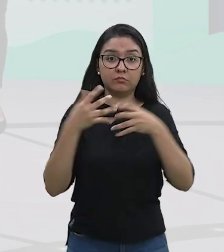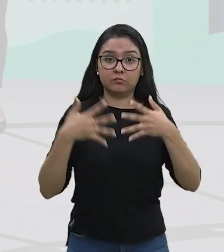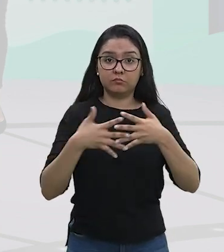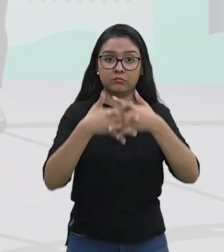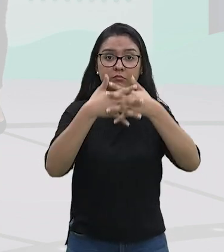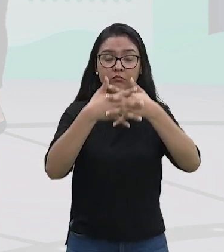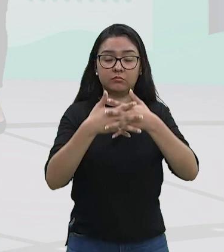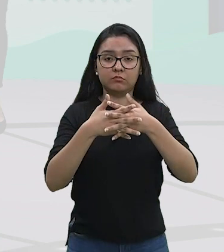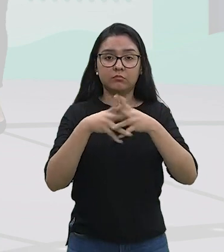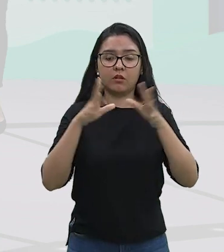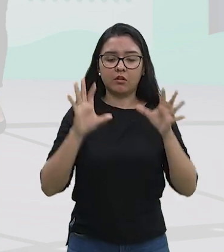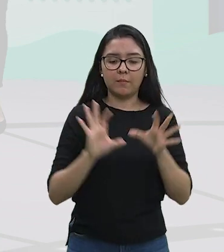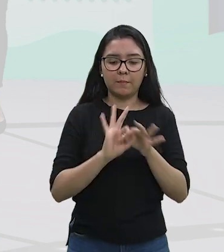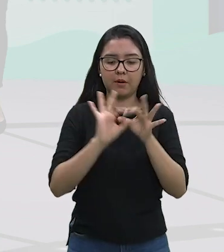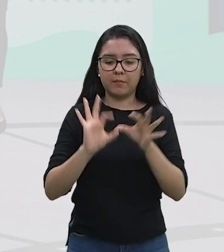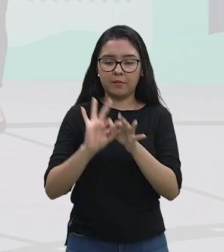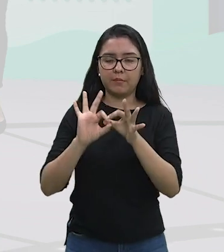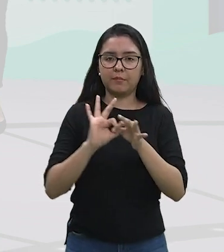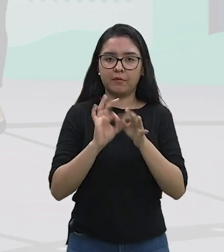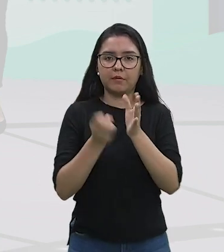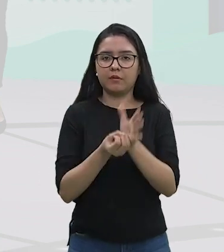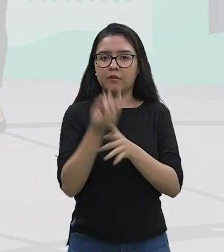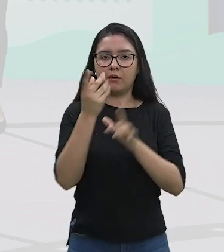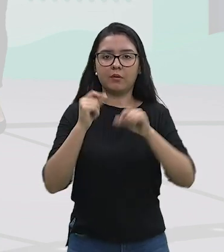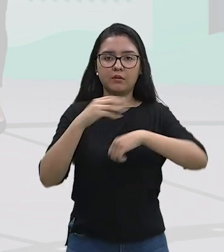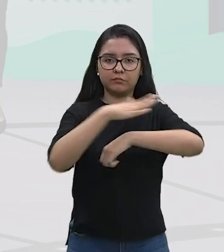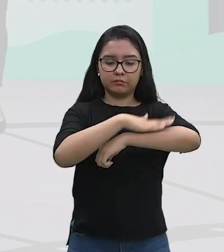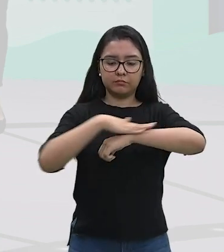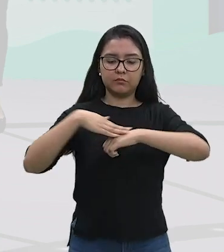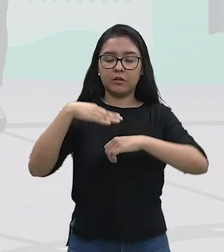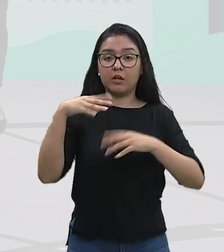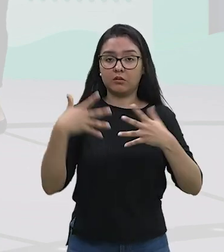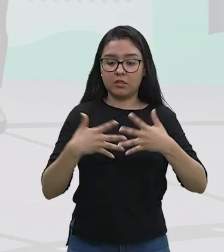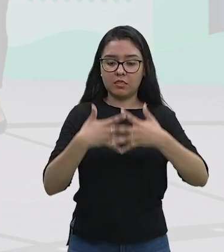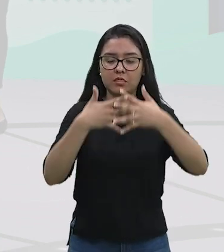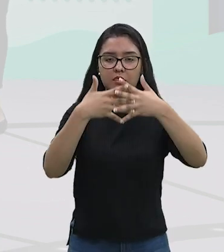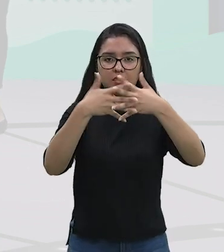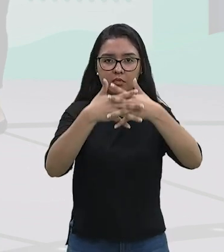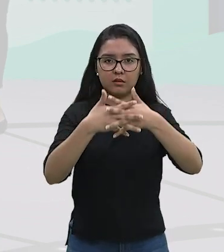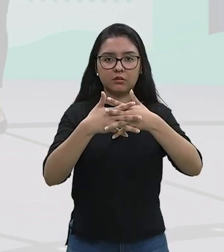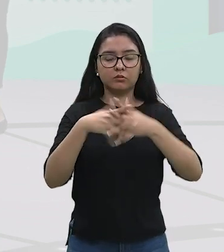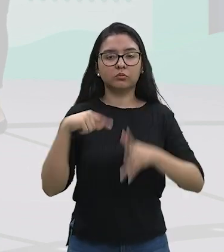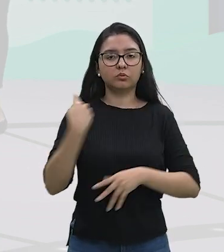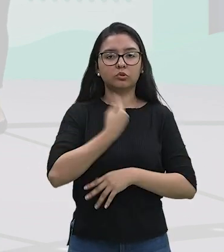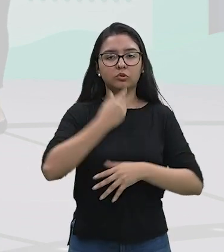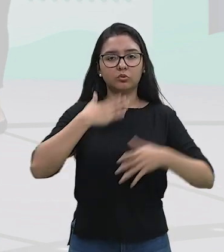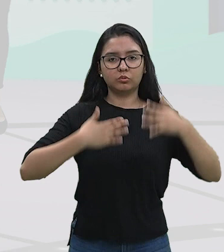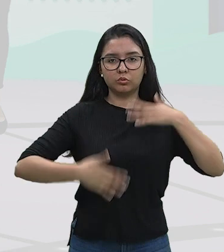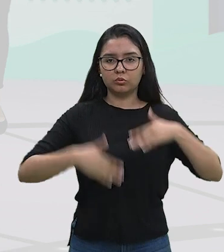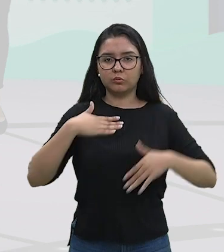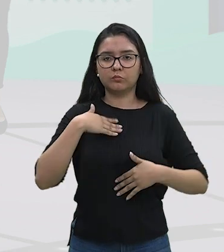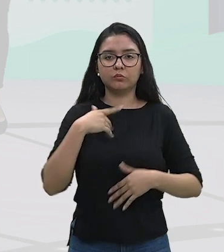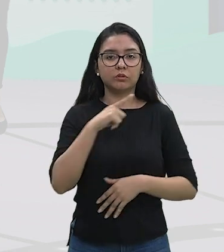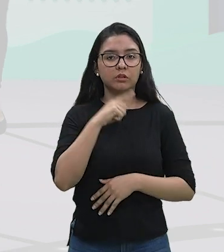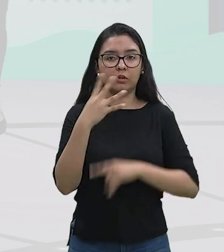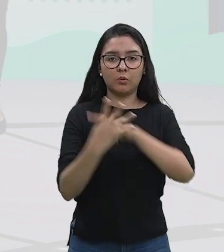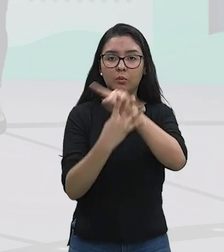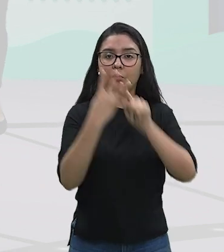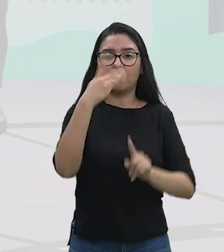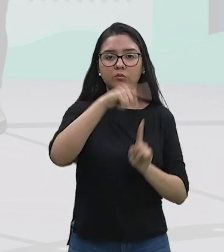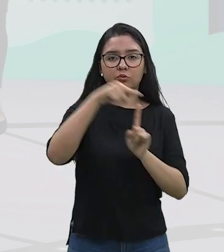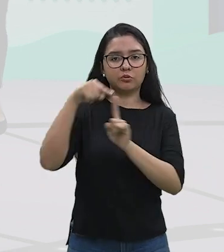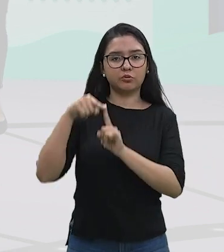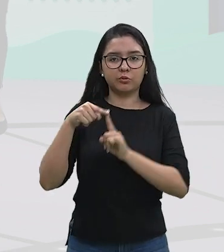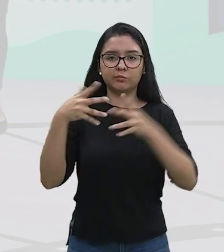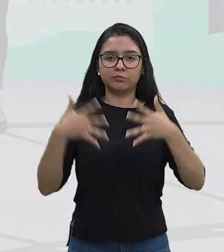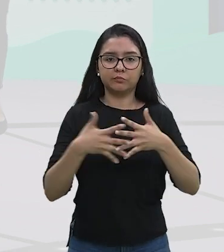o que a gente chama de tecidos. E no nosso corpo existem 4 tipos de tecidos. Veja aí,